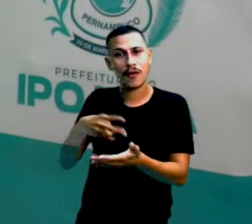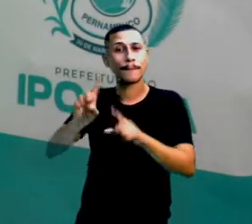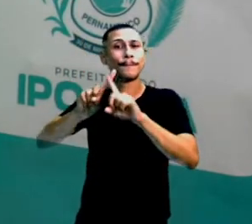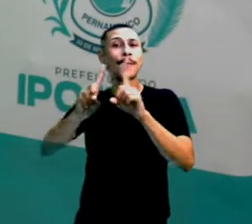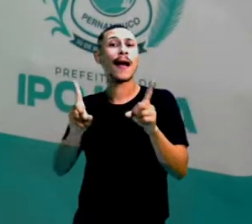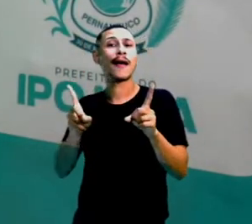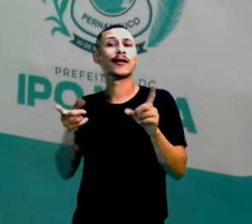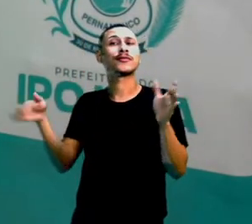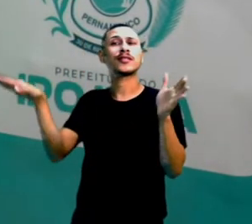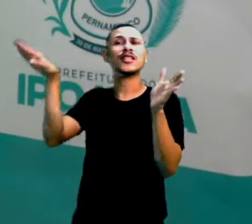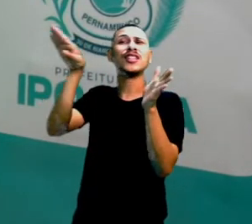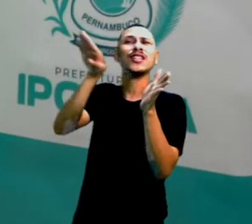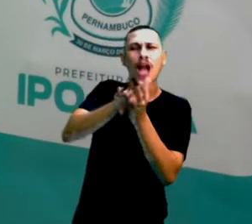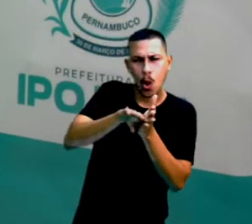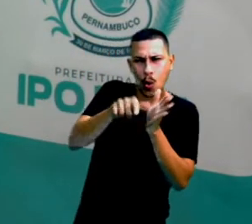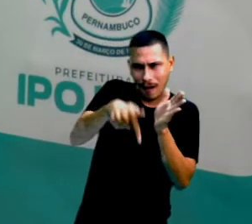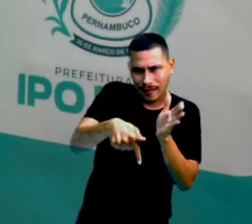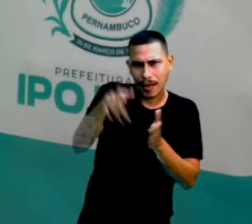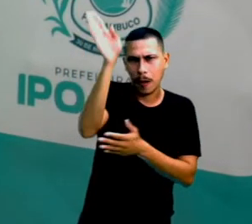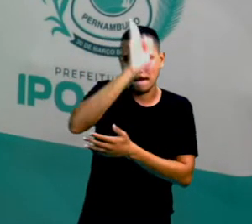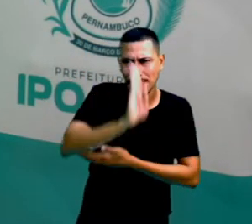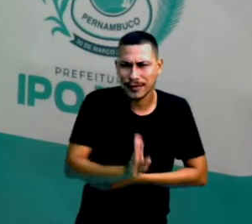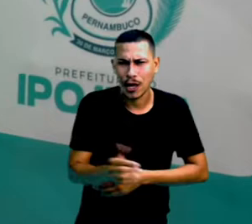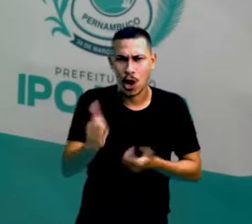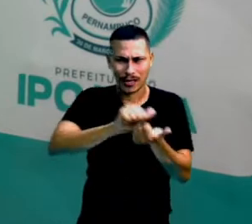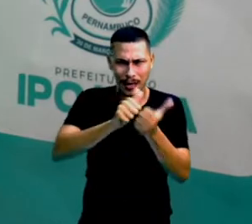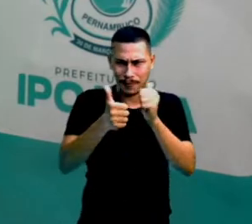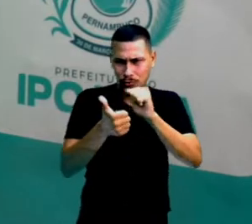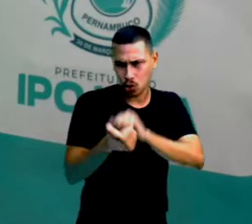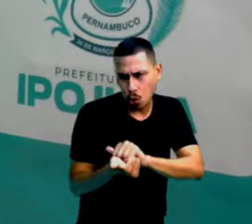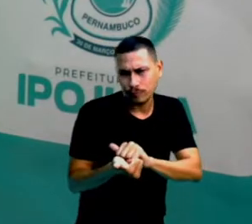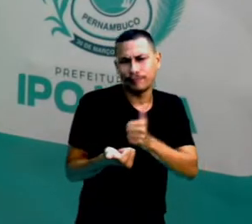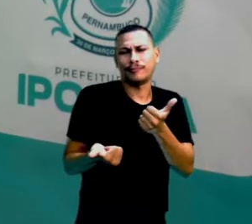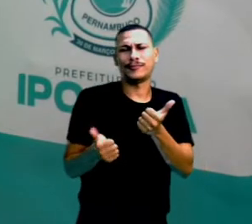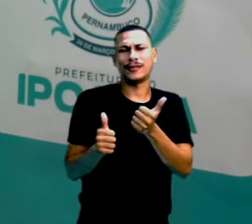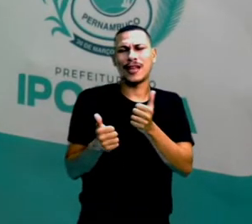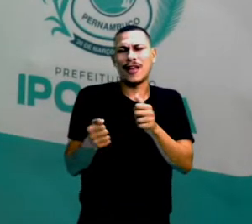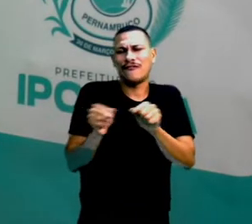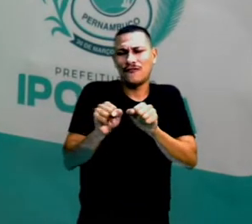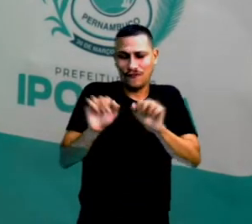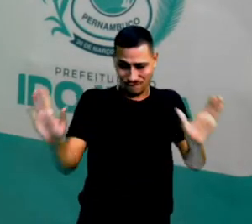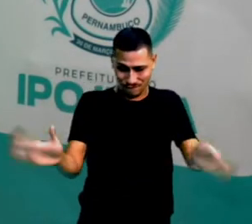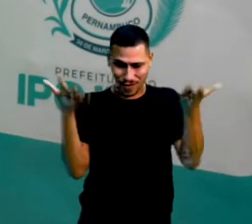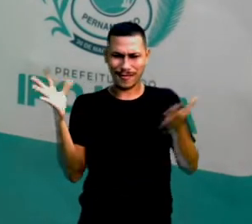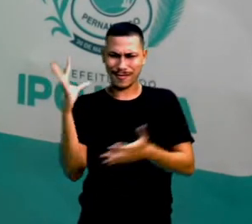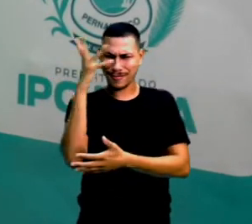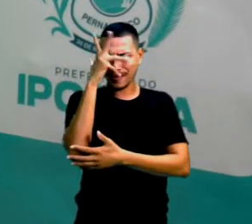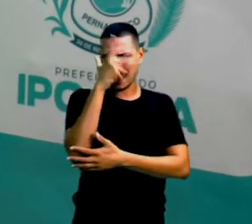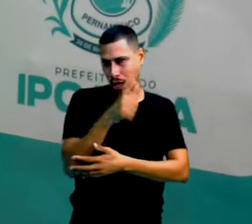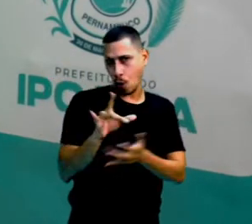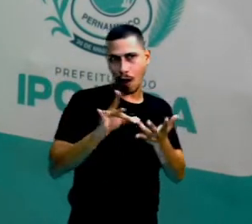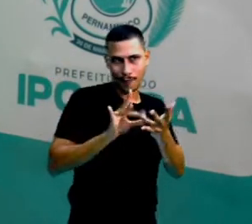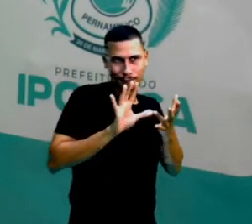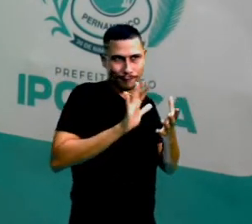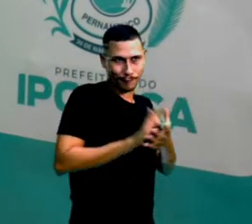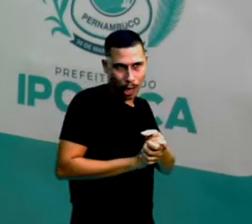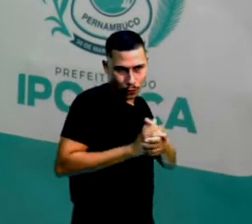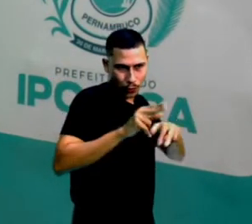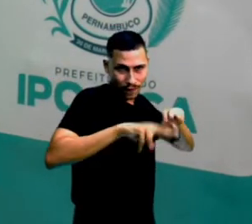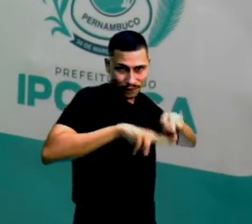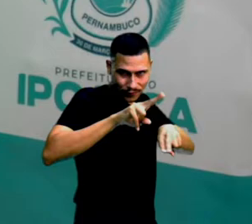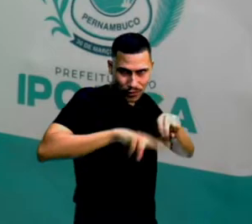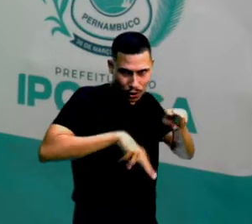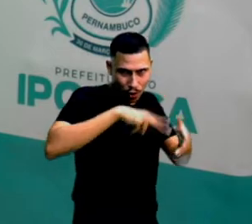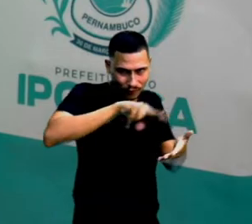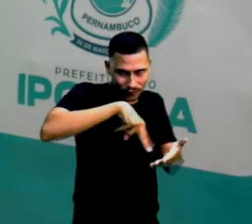aqui no Brasil, né? A gente adaptou e faz essa festa linda. Que tem um casamento, né, que a noiva casa grávida,